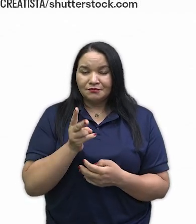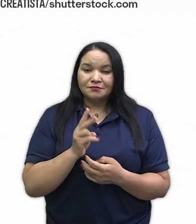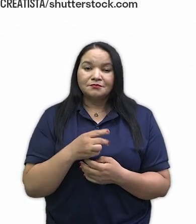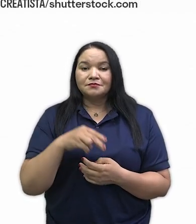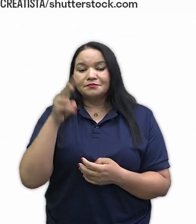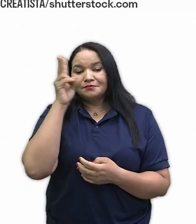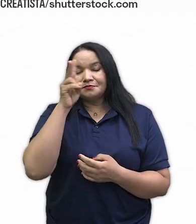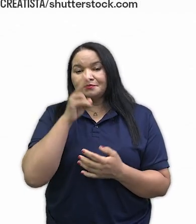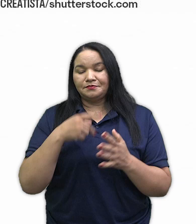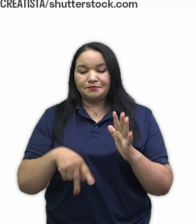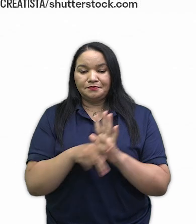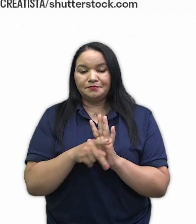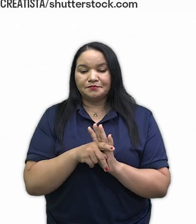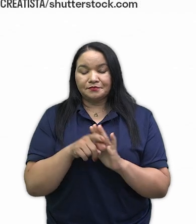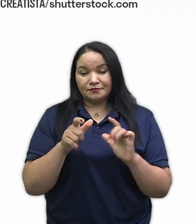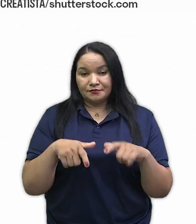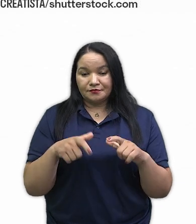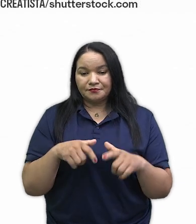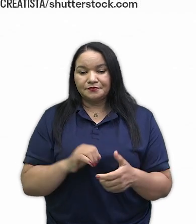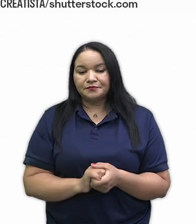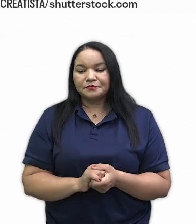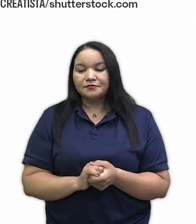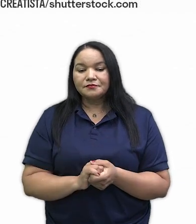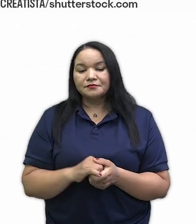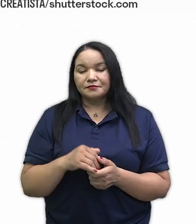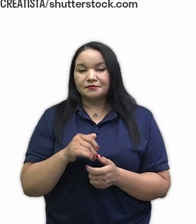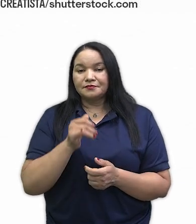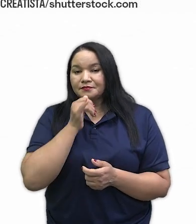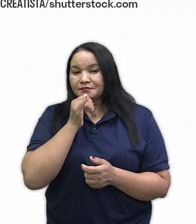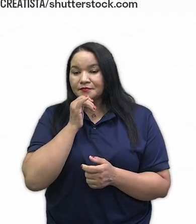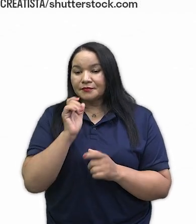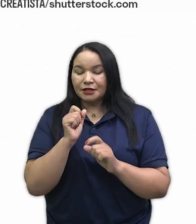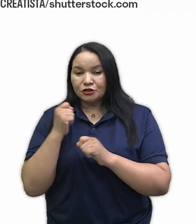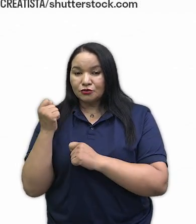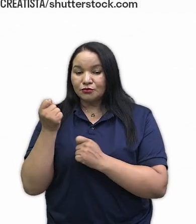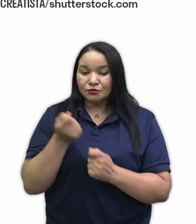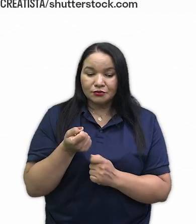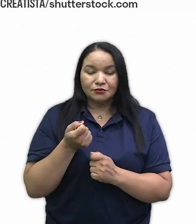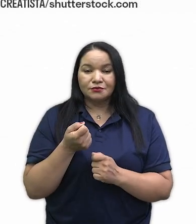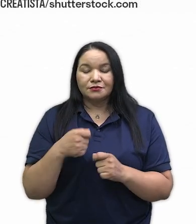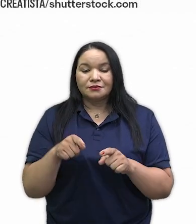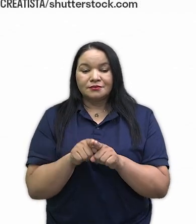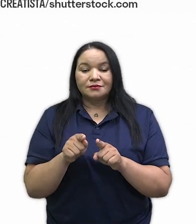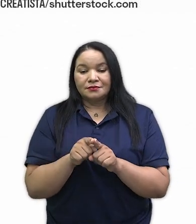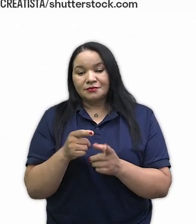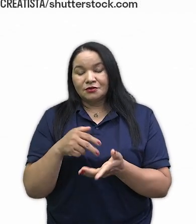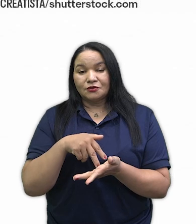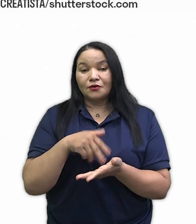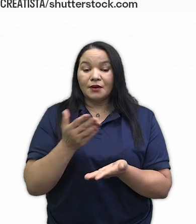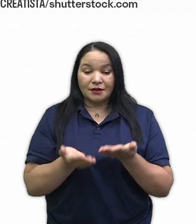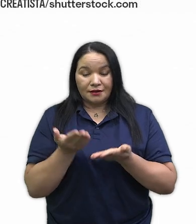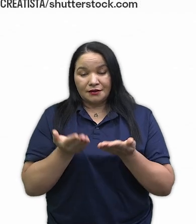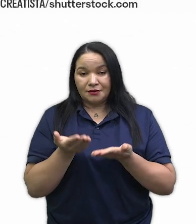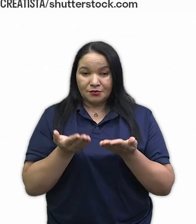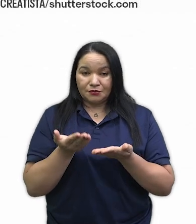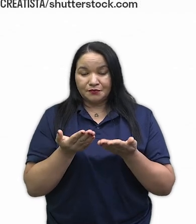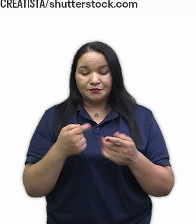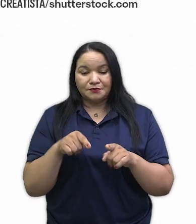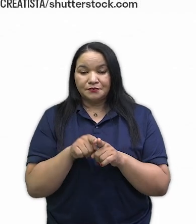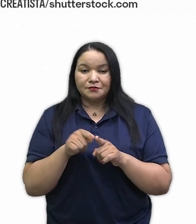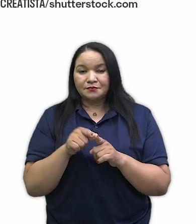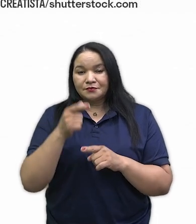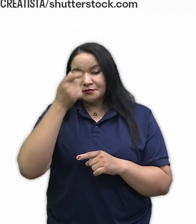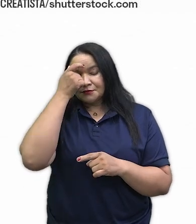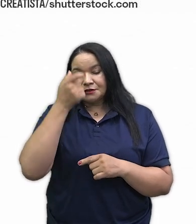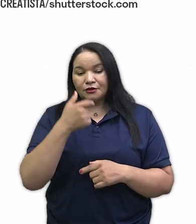seu povo. O judô, por exemplo, reflete a filosofia oriental de equilíbrio entre mente e